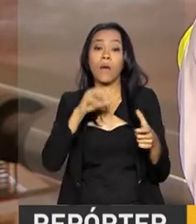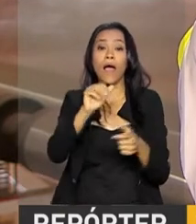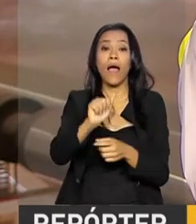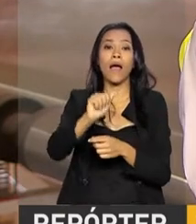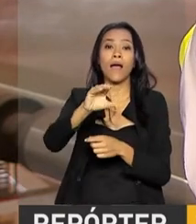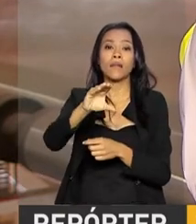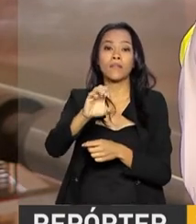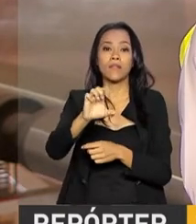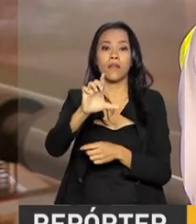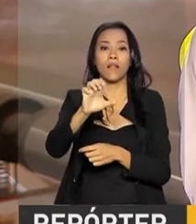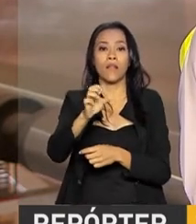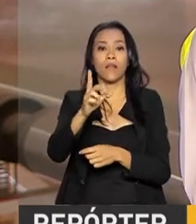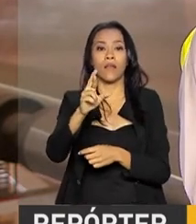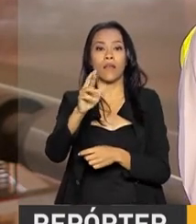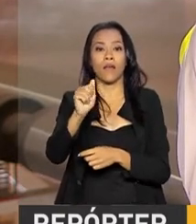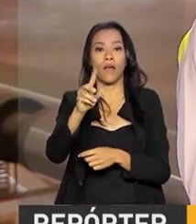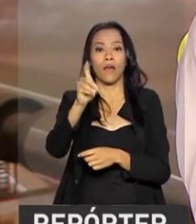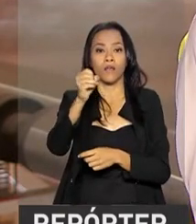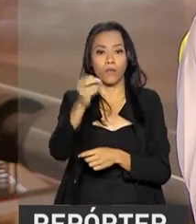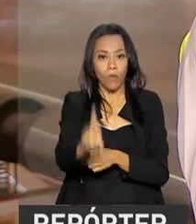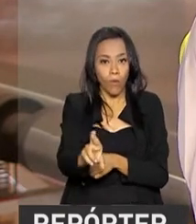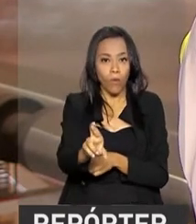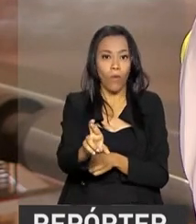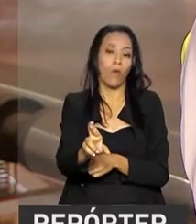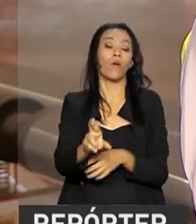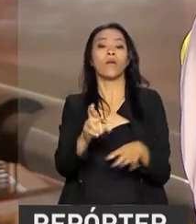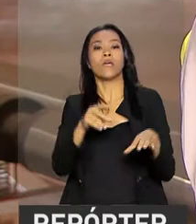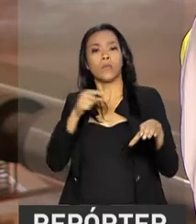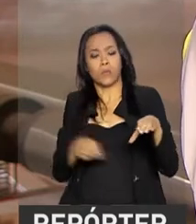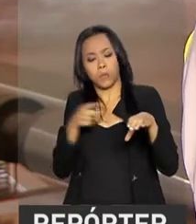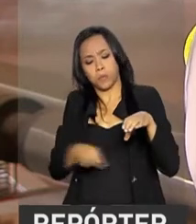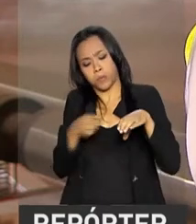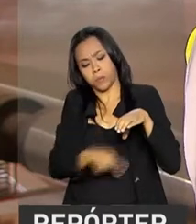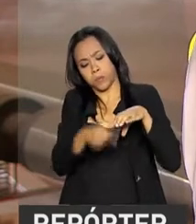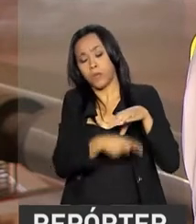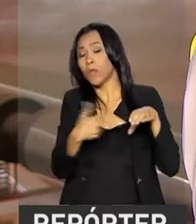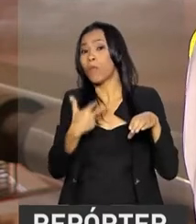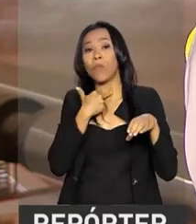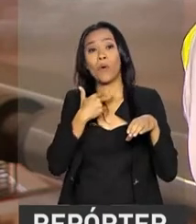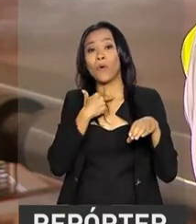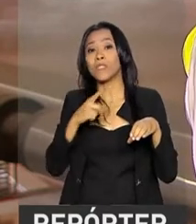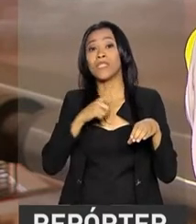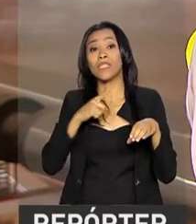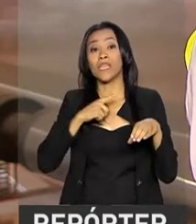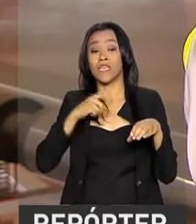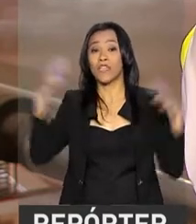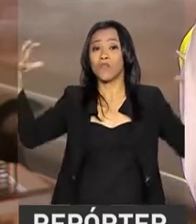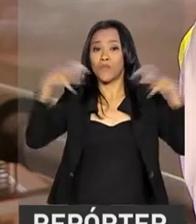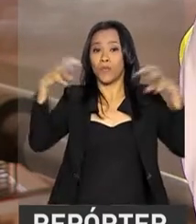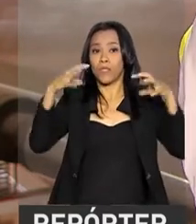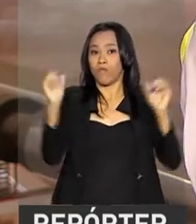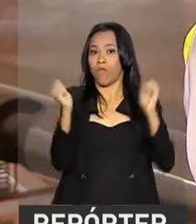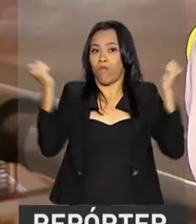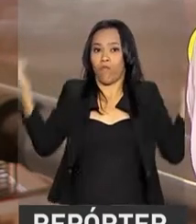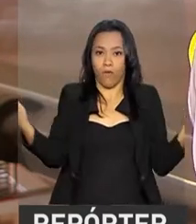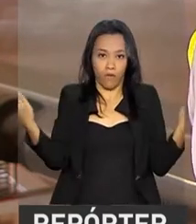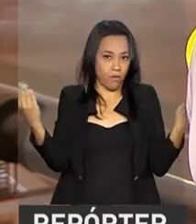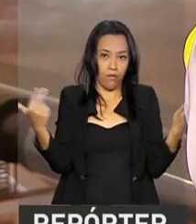e as linhas de luz, que elas não recebam vibrações do mundo externo, certo? Em